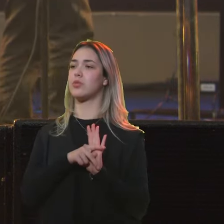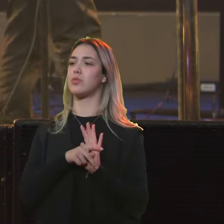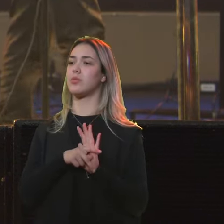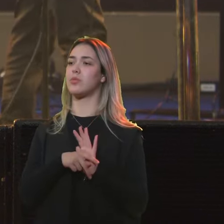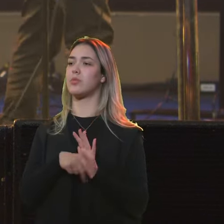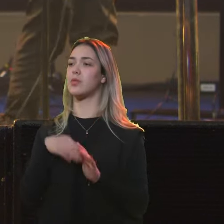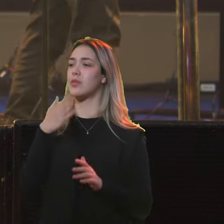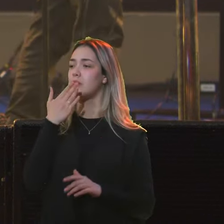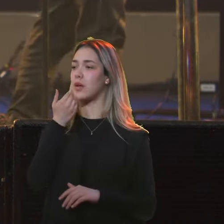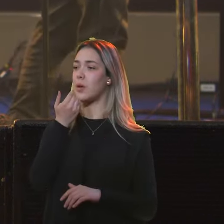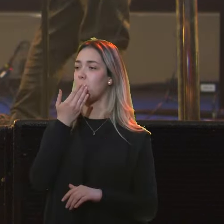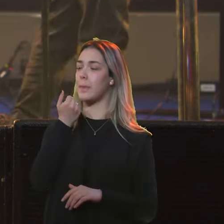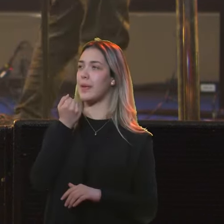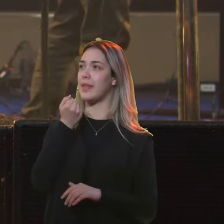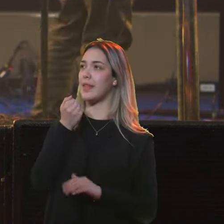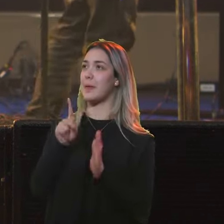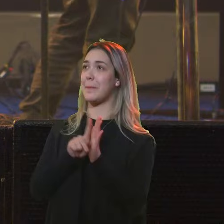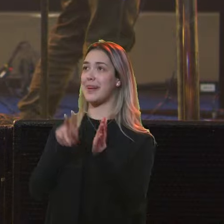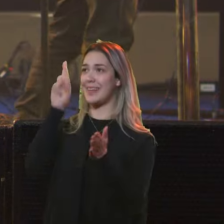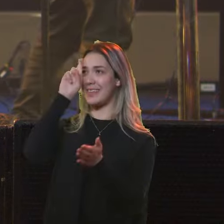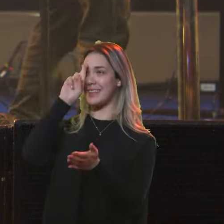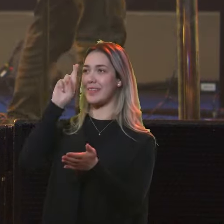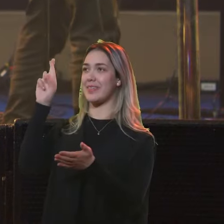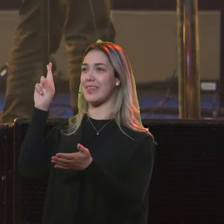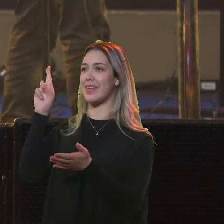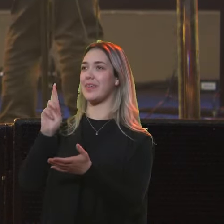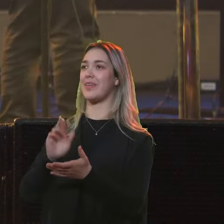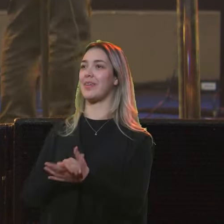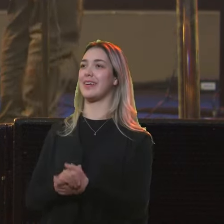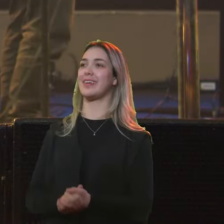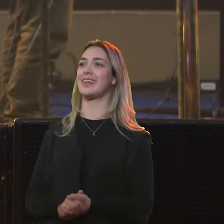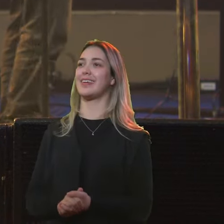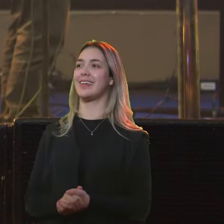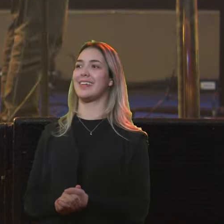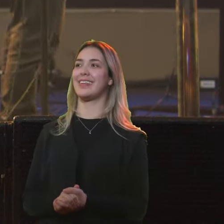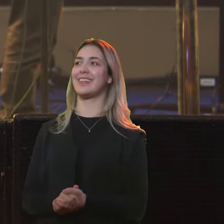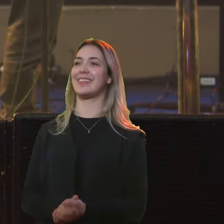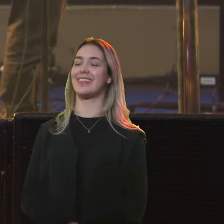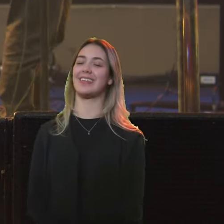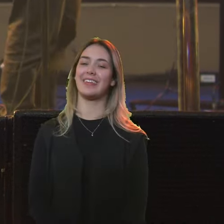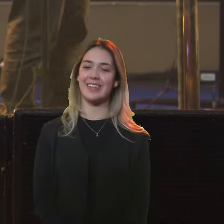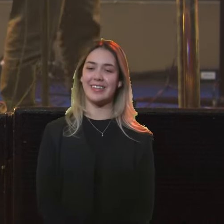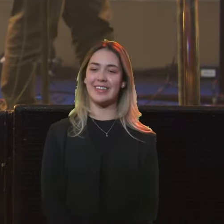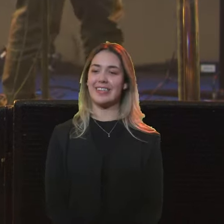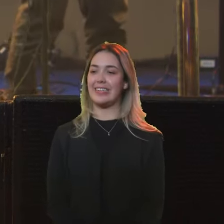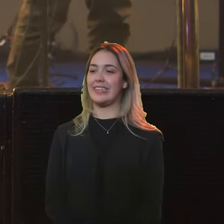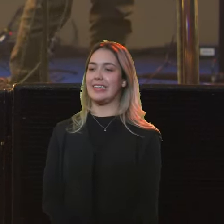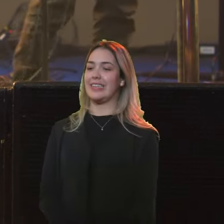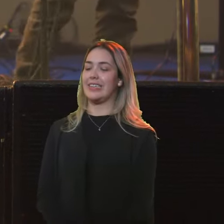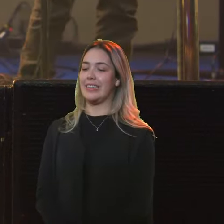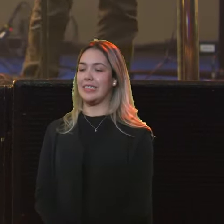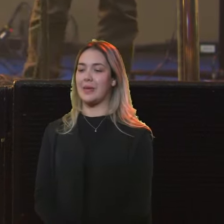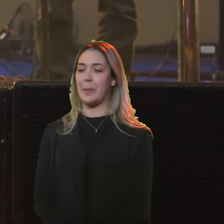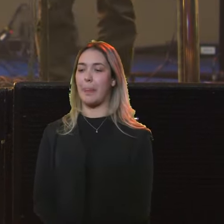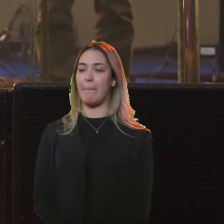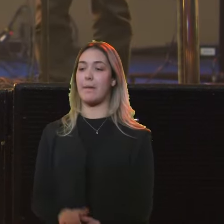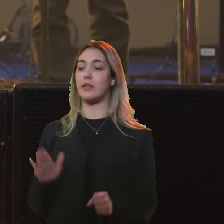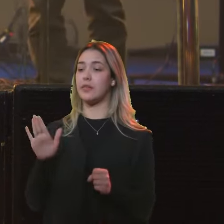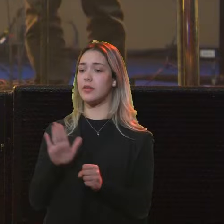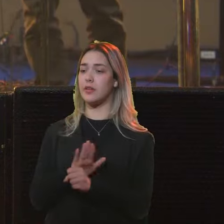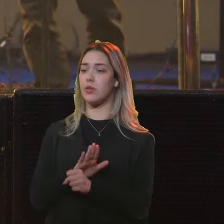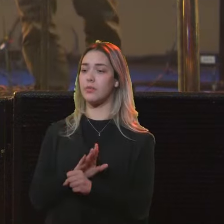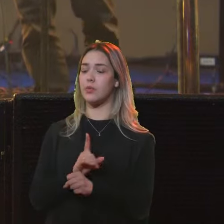traz para a mesa, não para a comida que poderia estar na nossa mesa. Satisfação, Deus, com o tempo que nós estamos